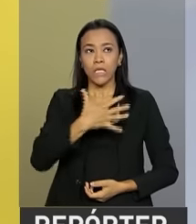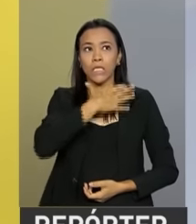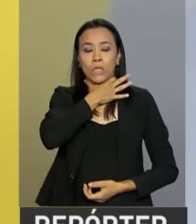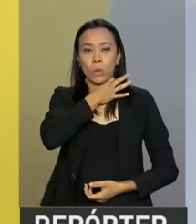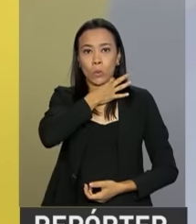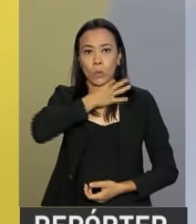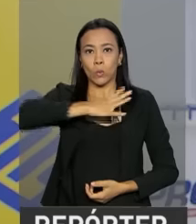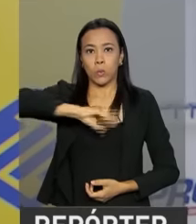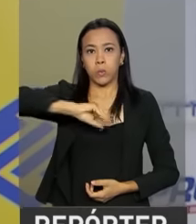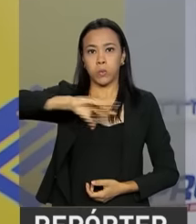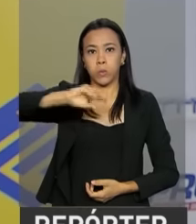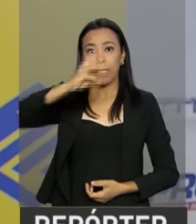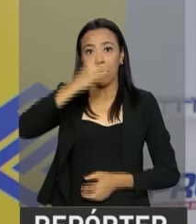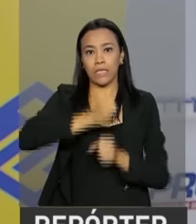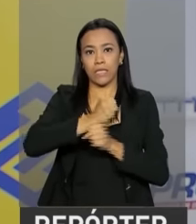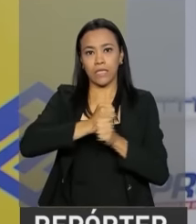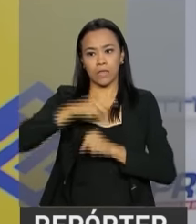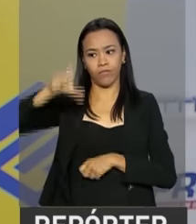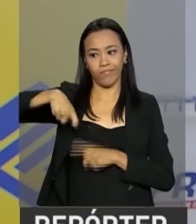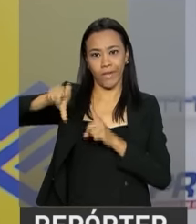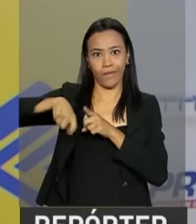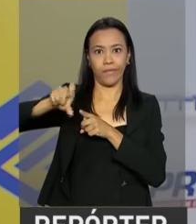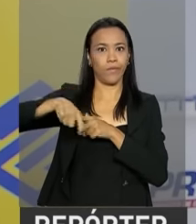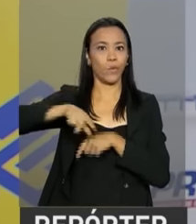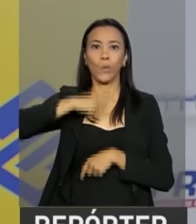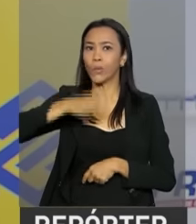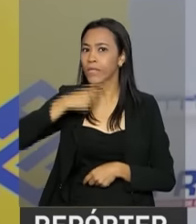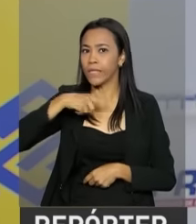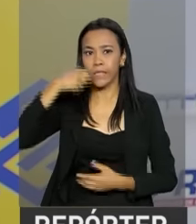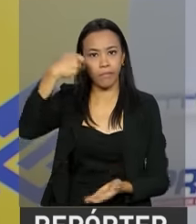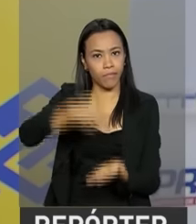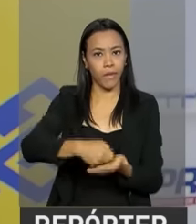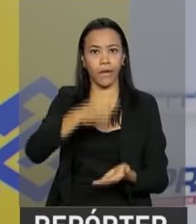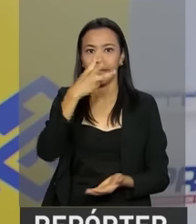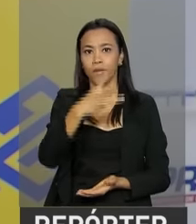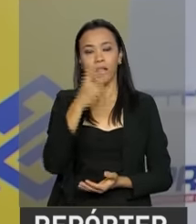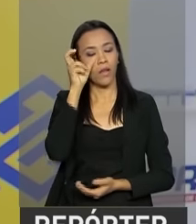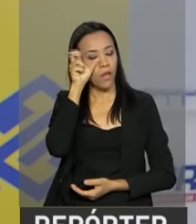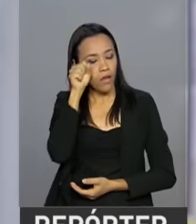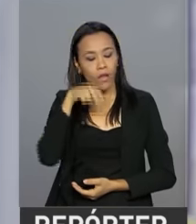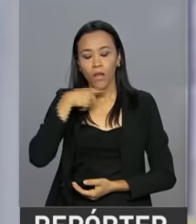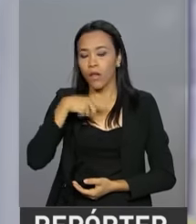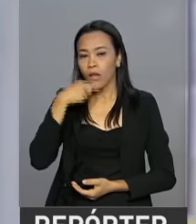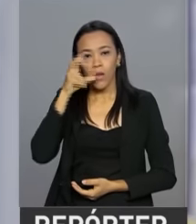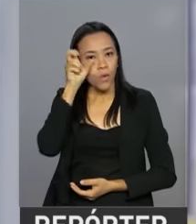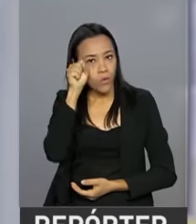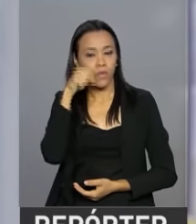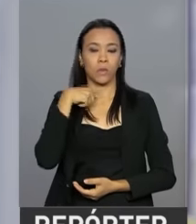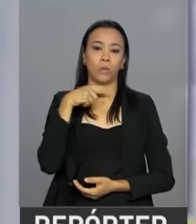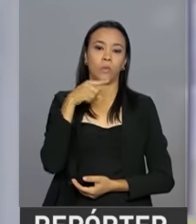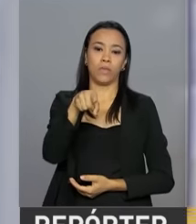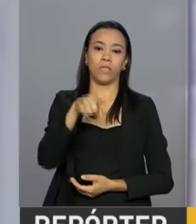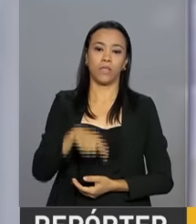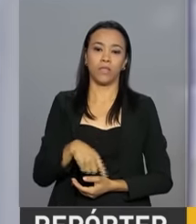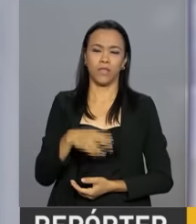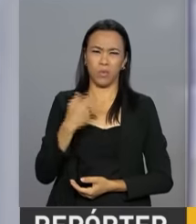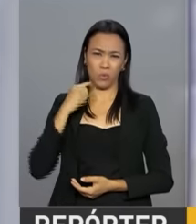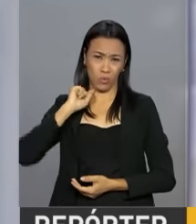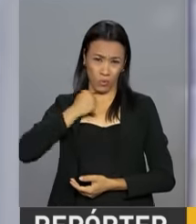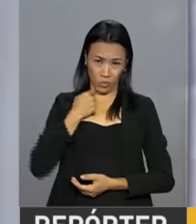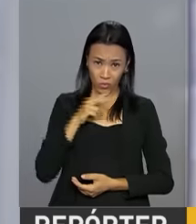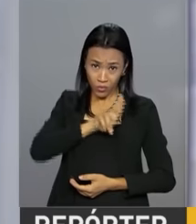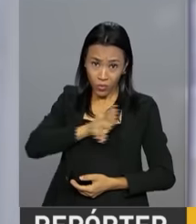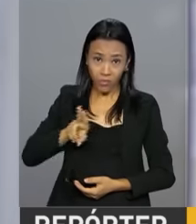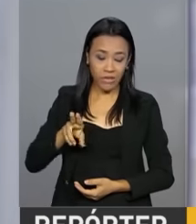há 3 anos os R 2000 que ele não conseguia pagar tiravam o sono do vigilante acho que a partir do momento você surge o nome né